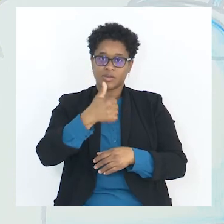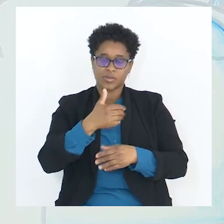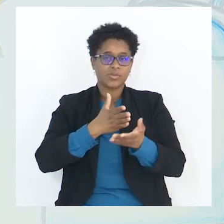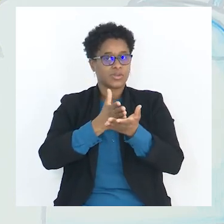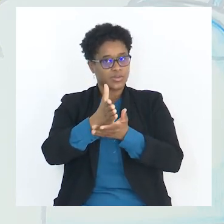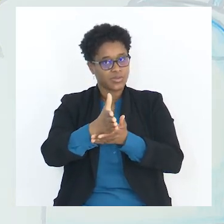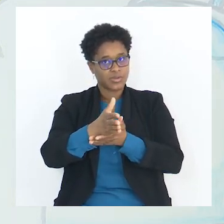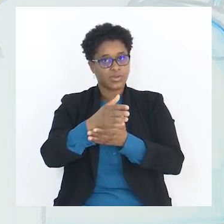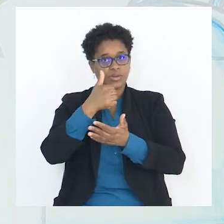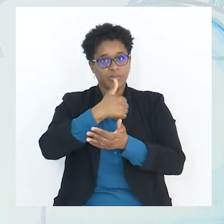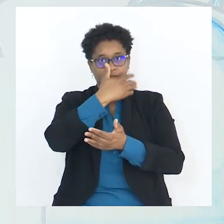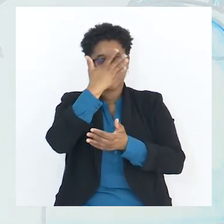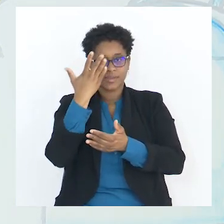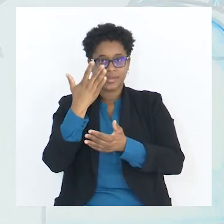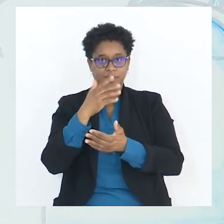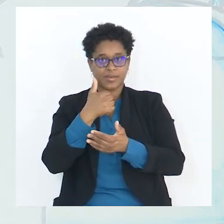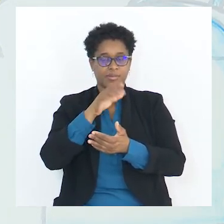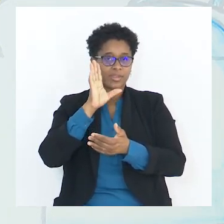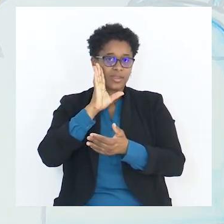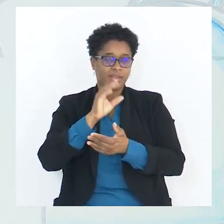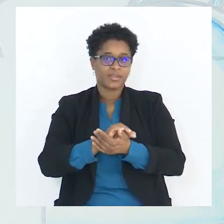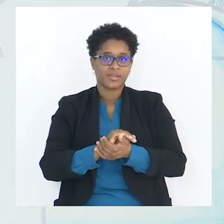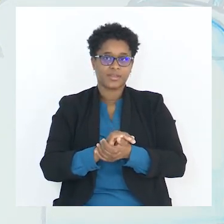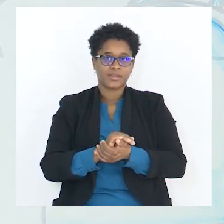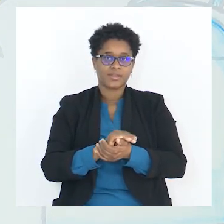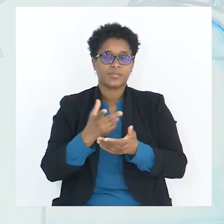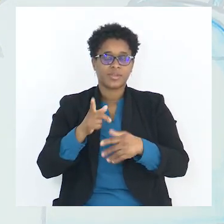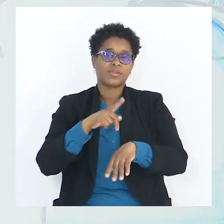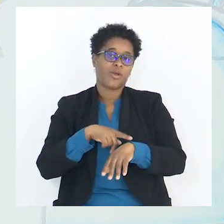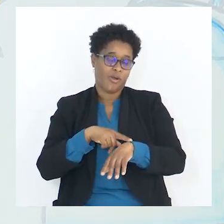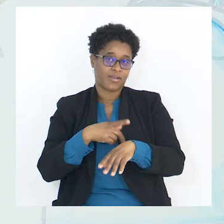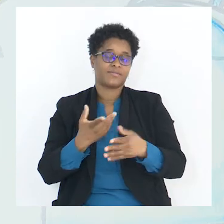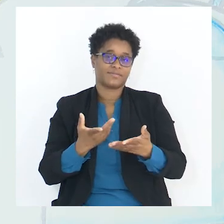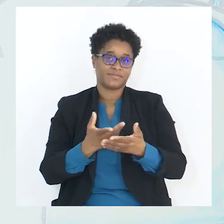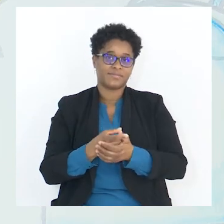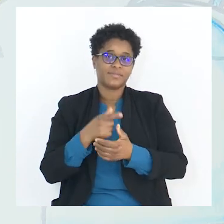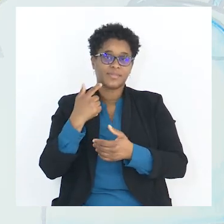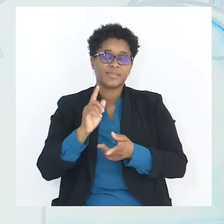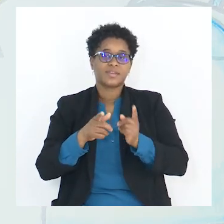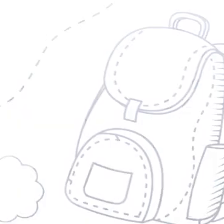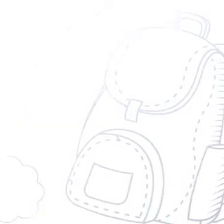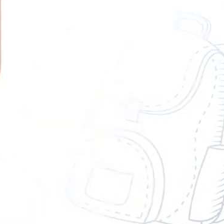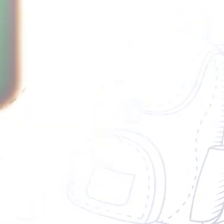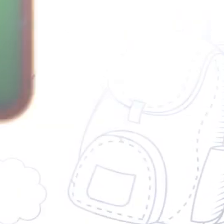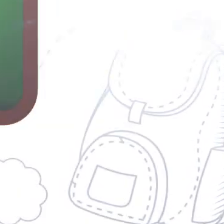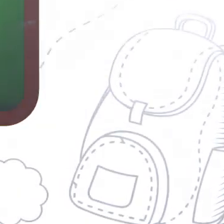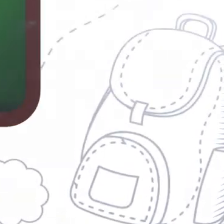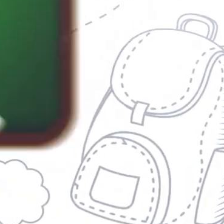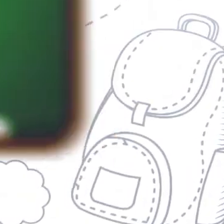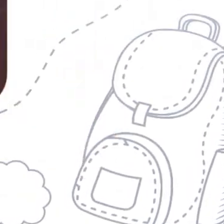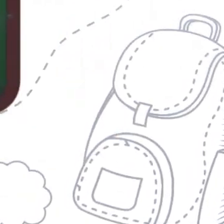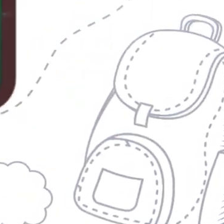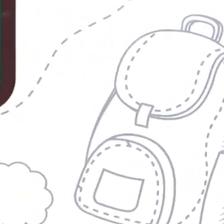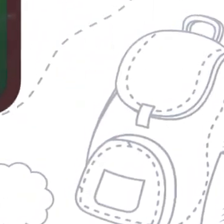continuação de bom dia ou de boa tarde, dependendo da hora que se encontra.